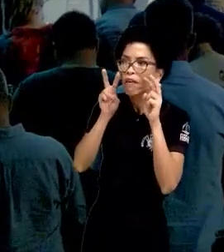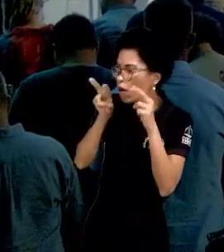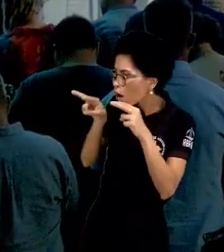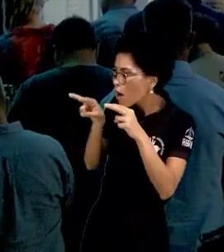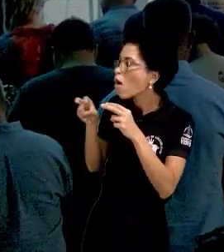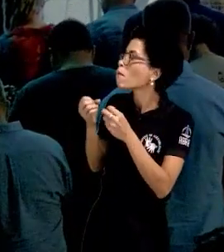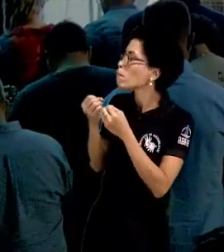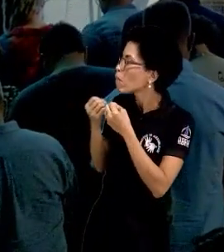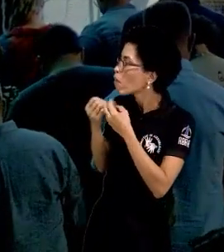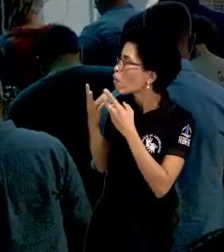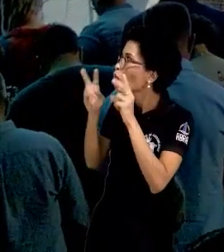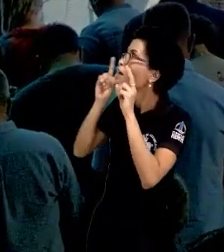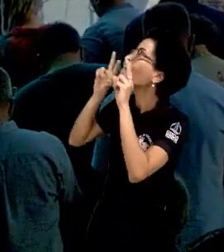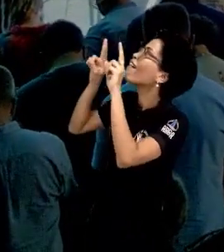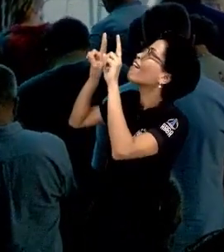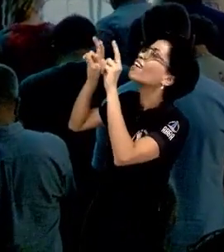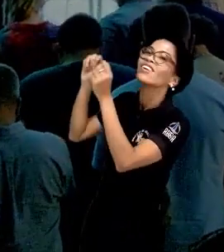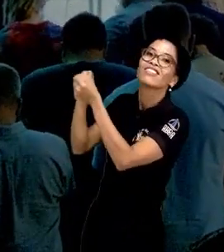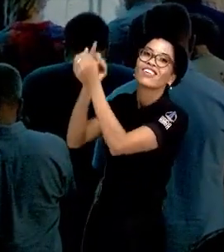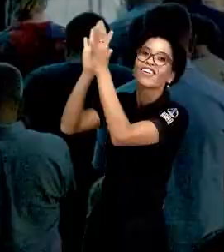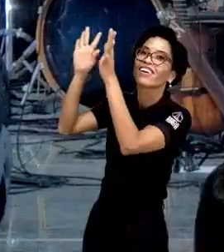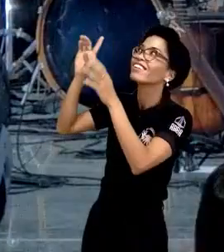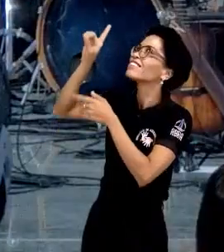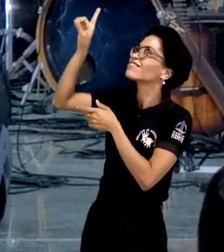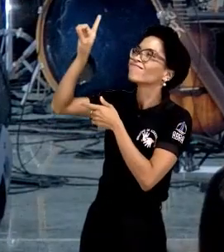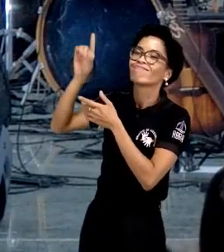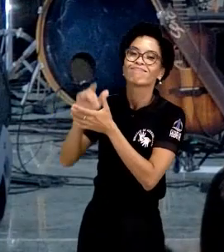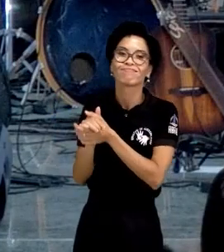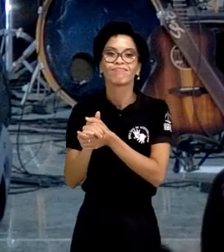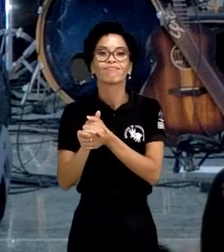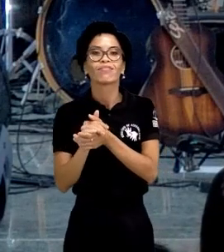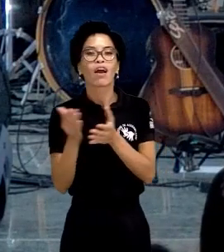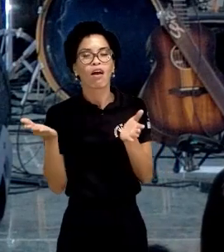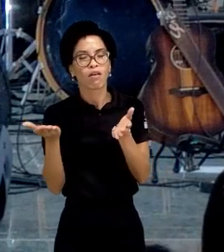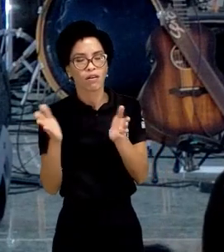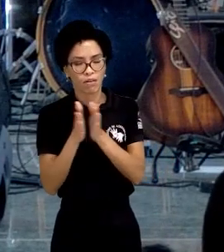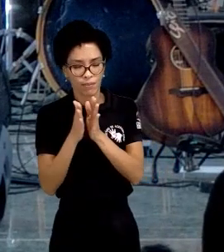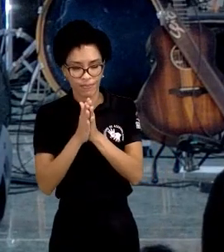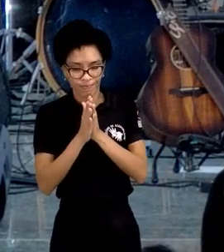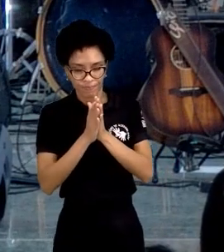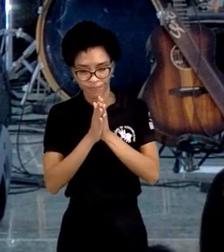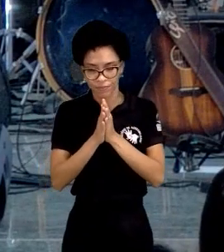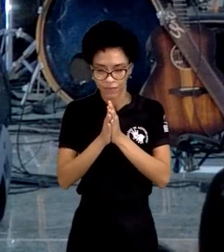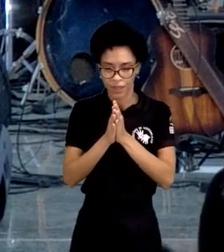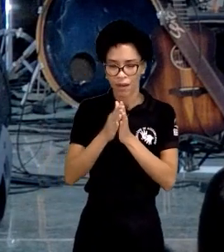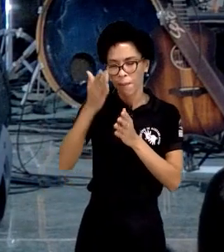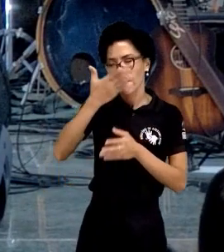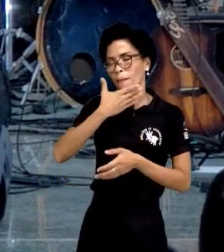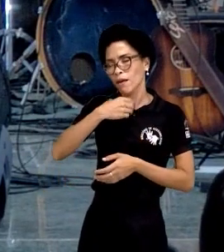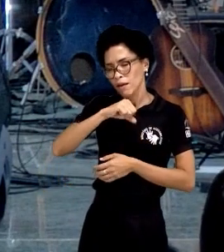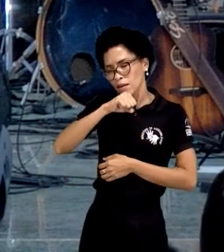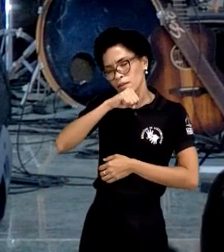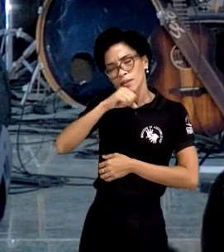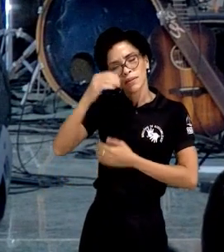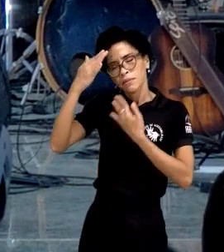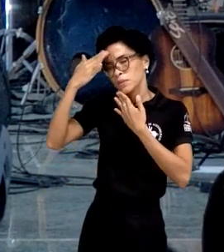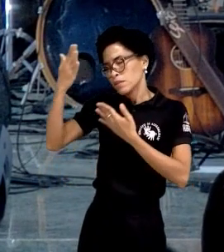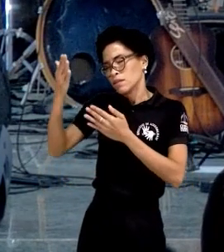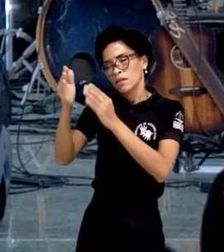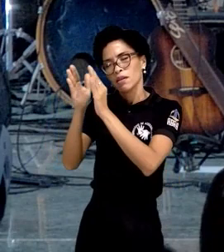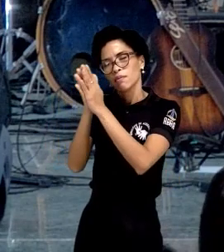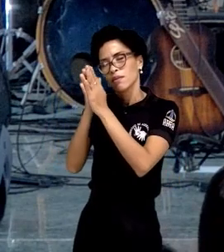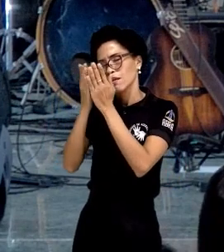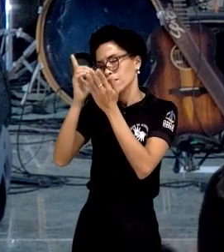cabeça, vamos orar mais uma vez. Pai, obrigado pela tua palavra. Senhor Deus, que o Senhor possa falar claramente aos nossos corações,